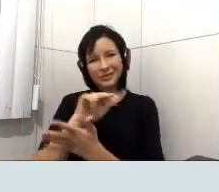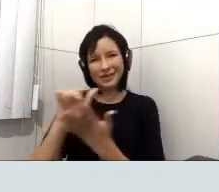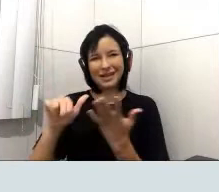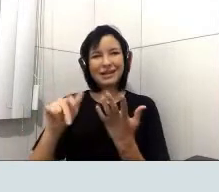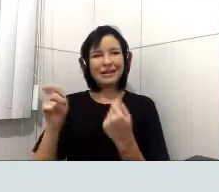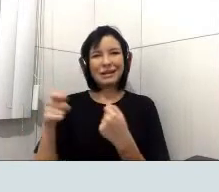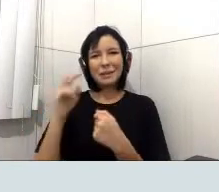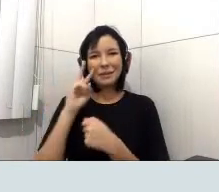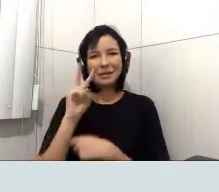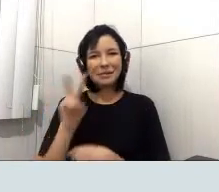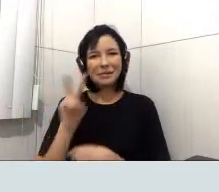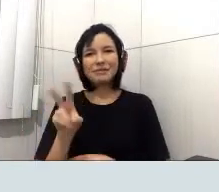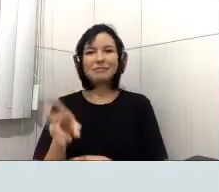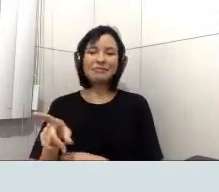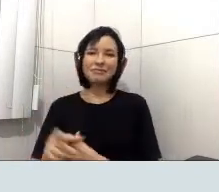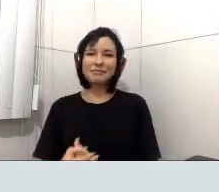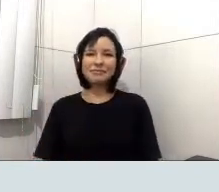né?